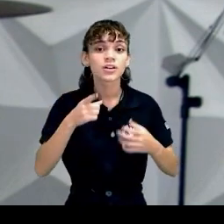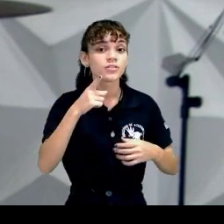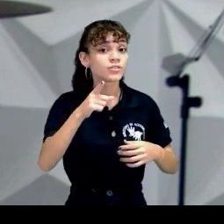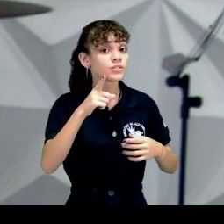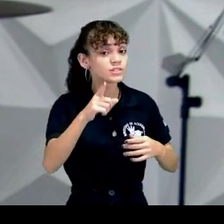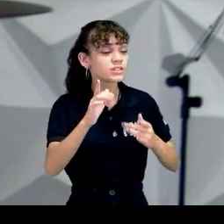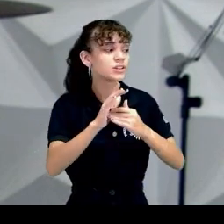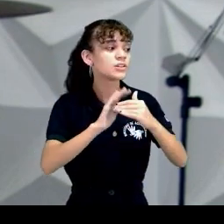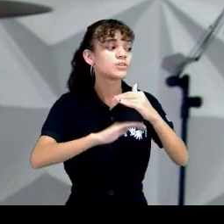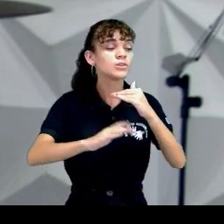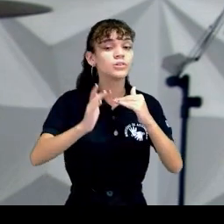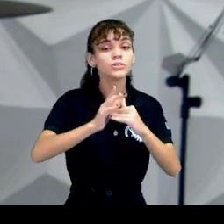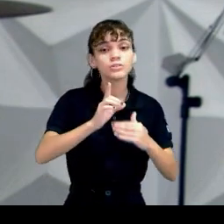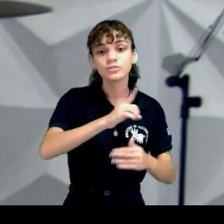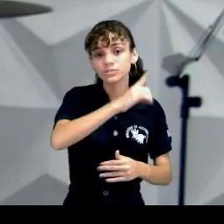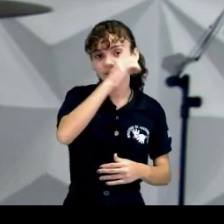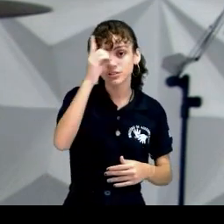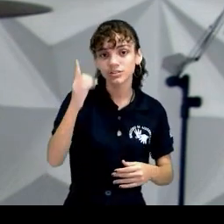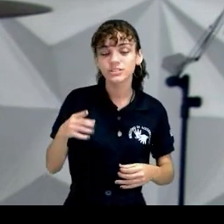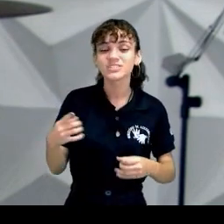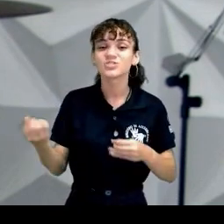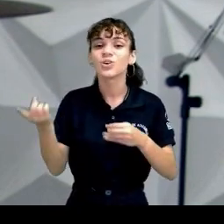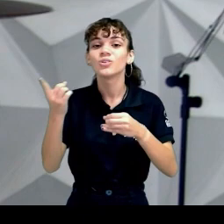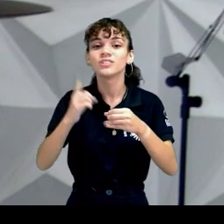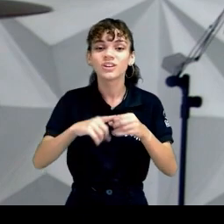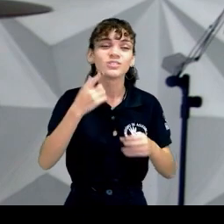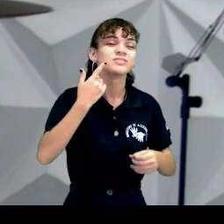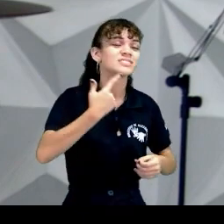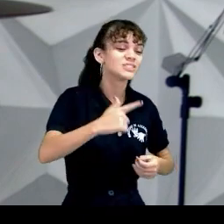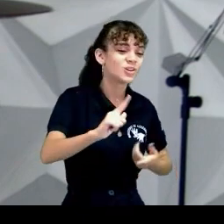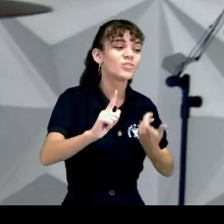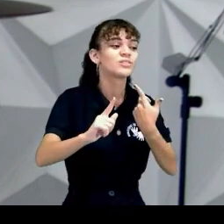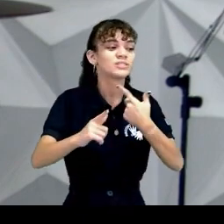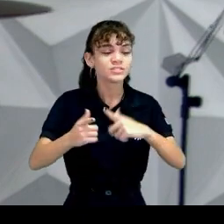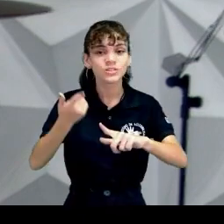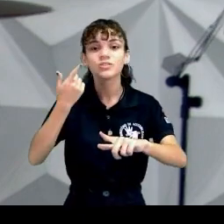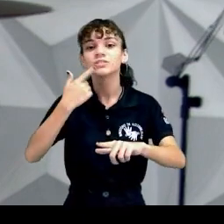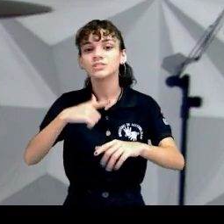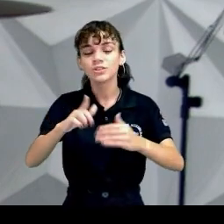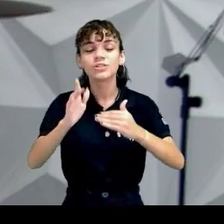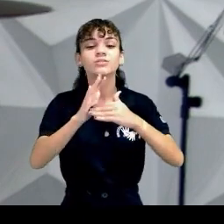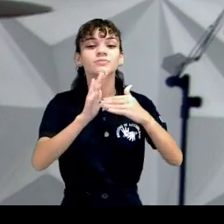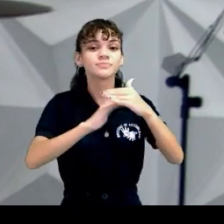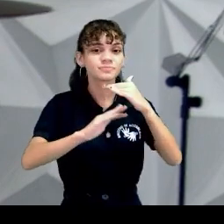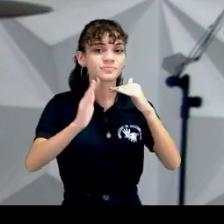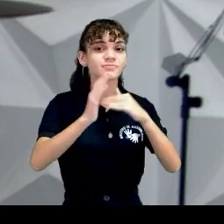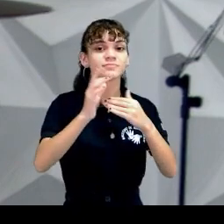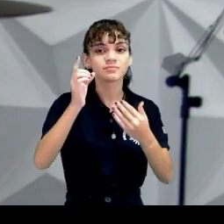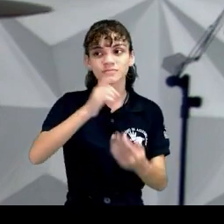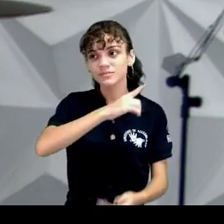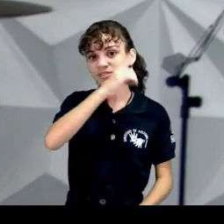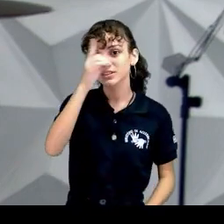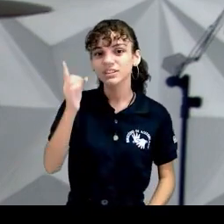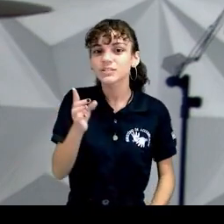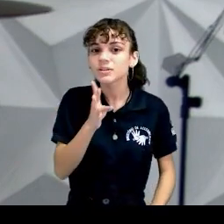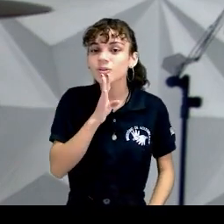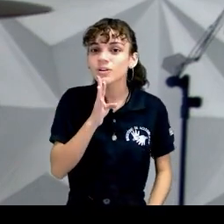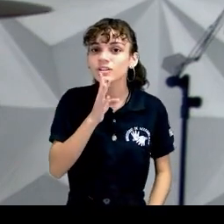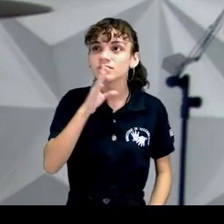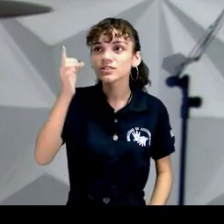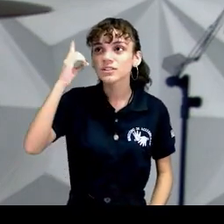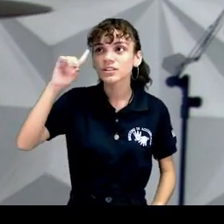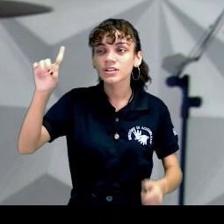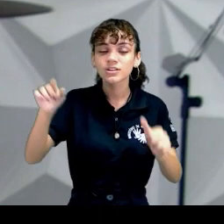agradecer e reconhecer o que Ele tem feito. É por isso que a partir da leitura desse texto, eu queria destacar 3 coisas com os irmãos.